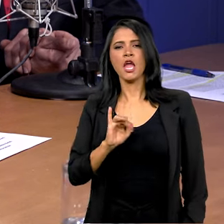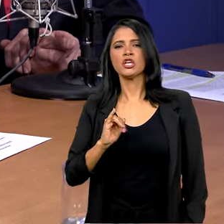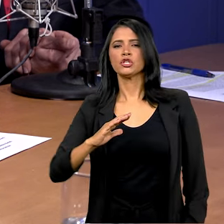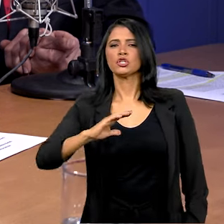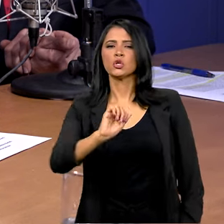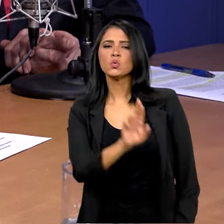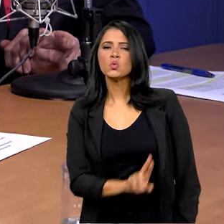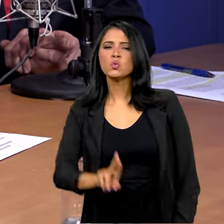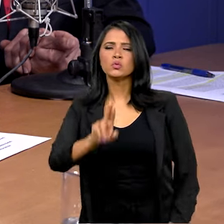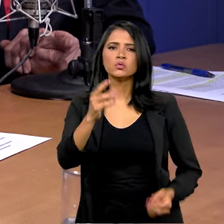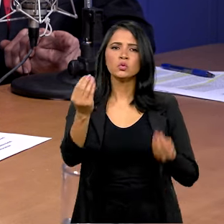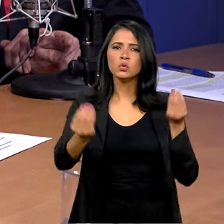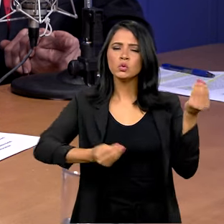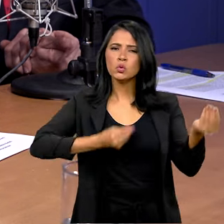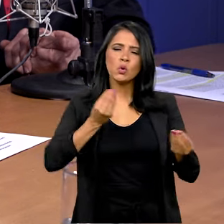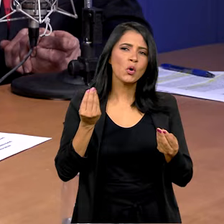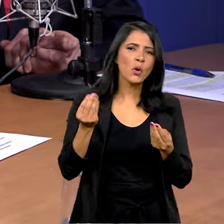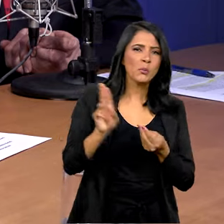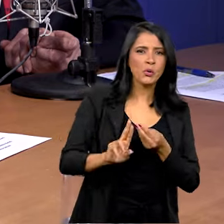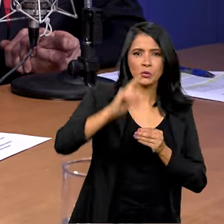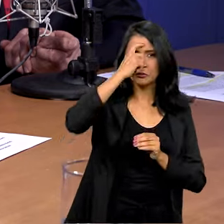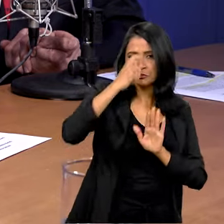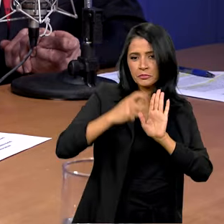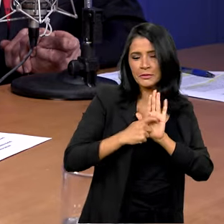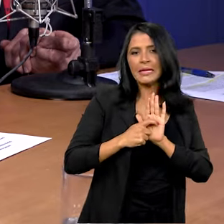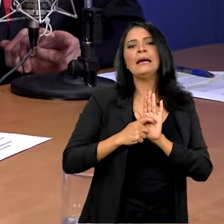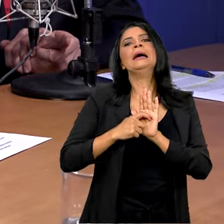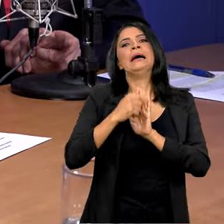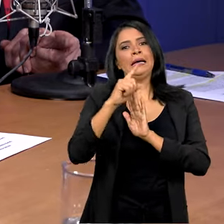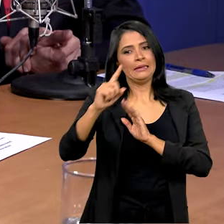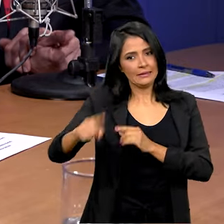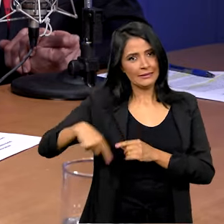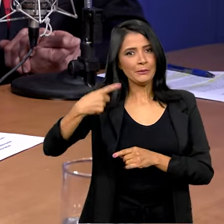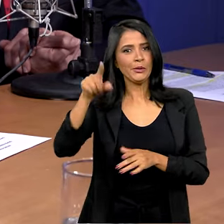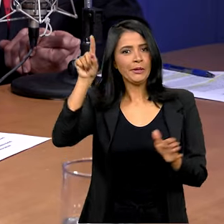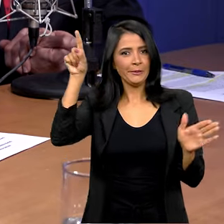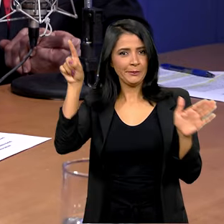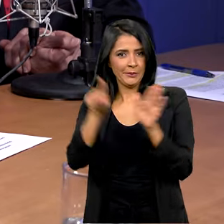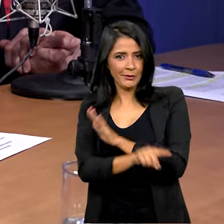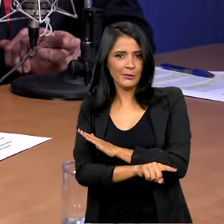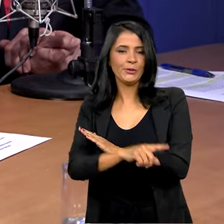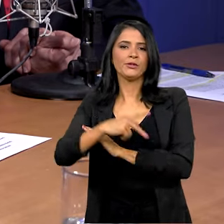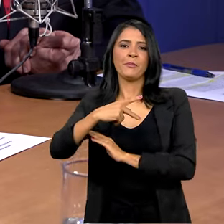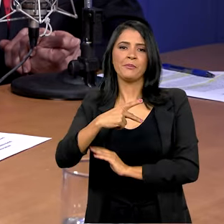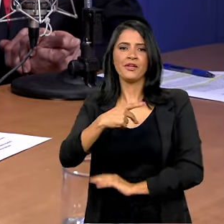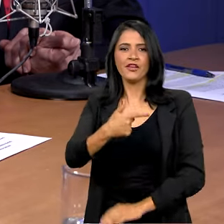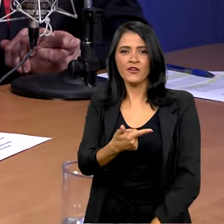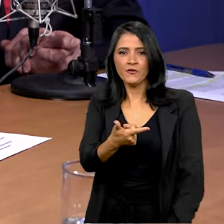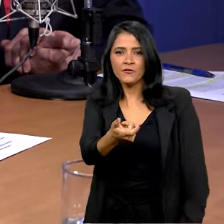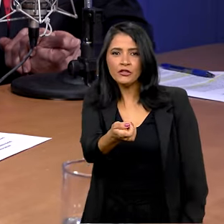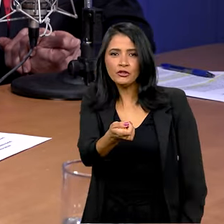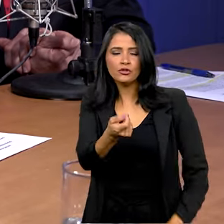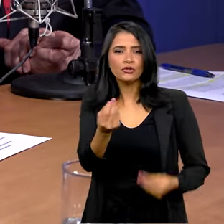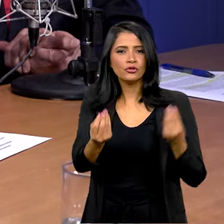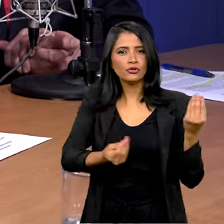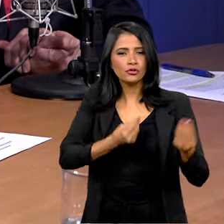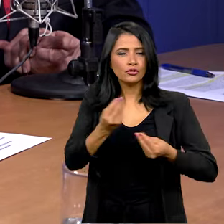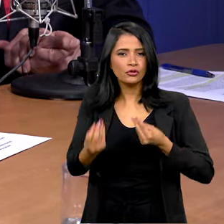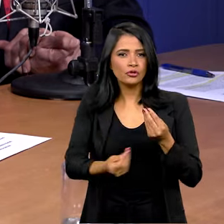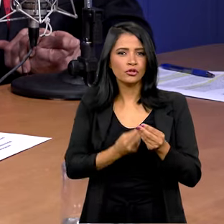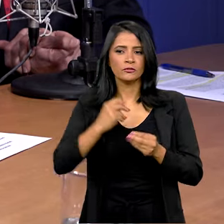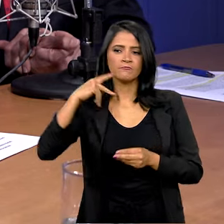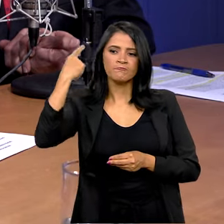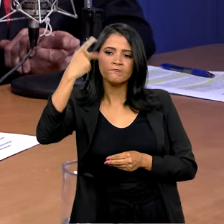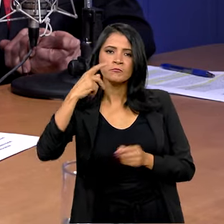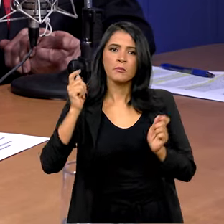sobre o uso como é que foi isso e já encaminhando depois a pergunta pro p20 Como é que os